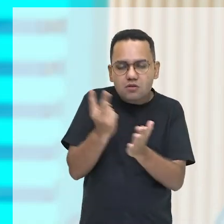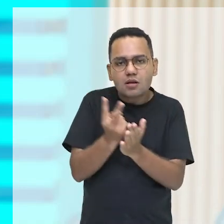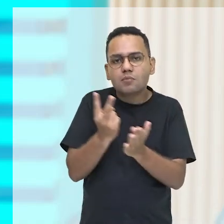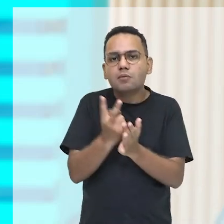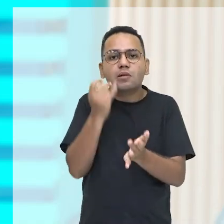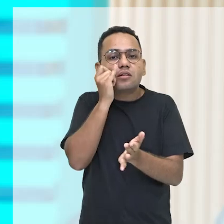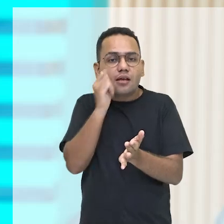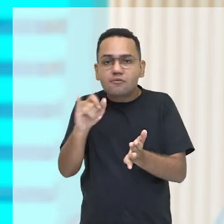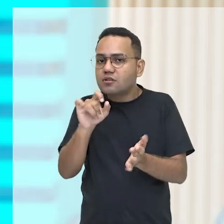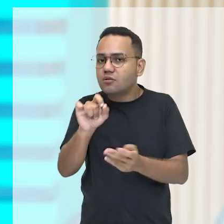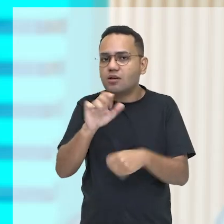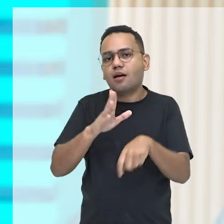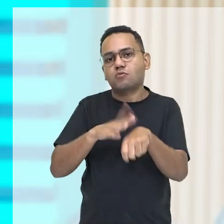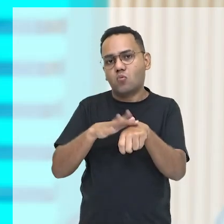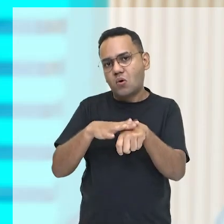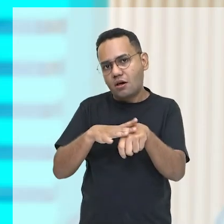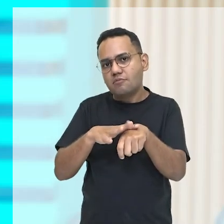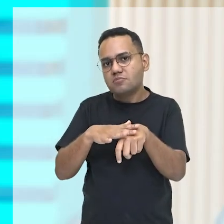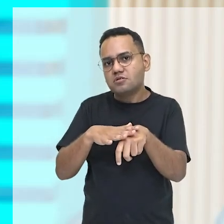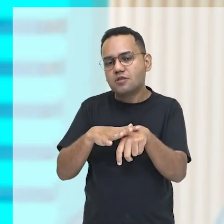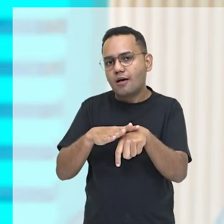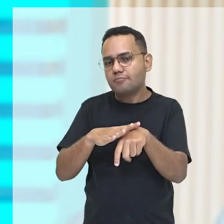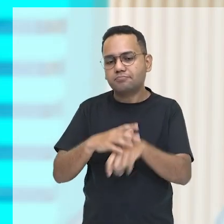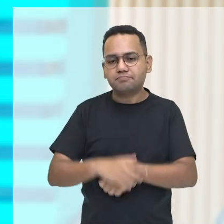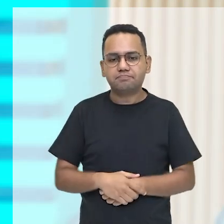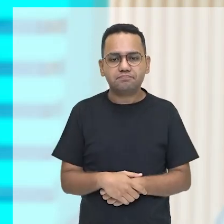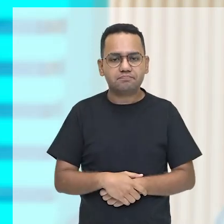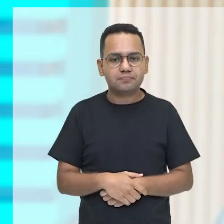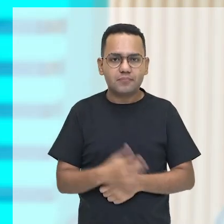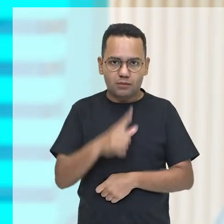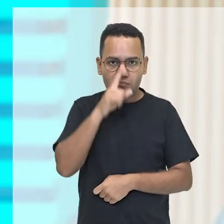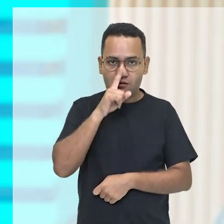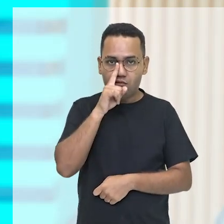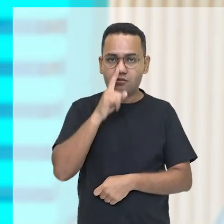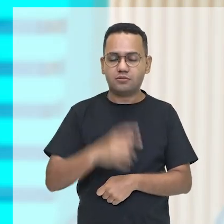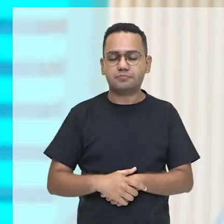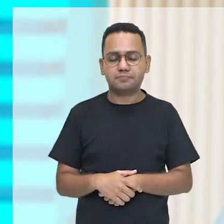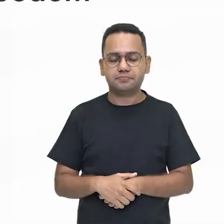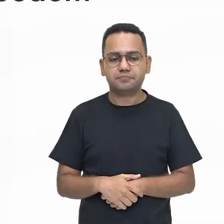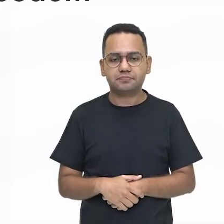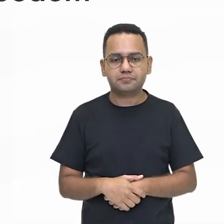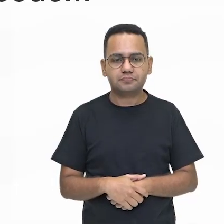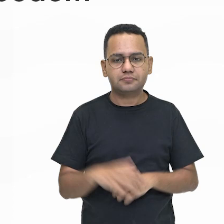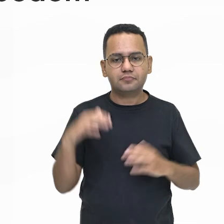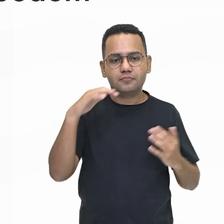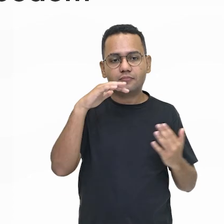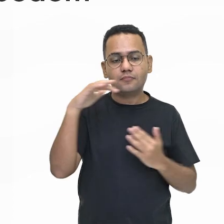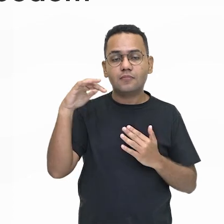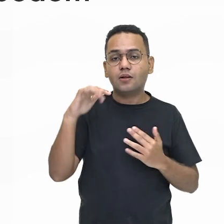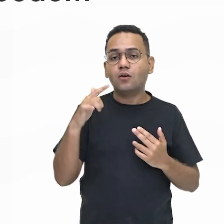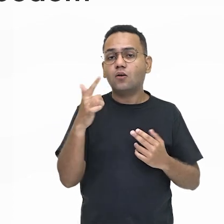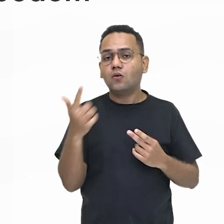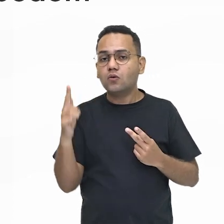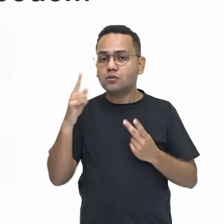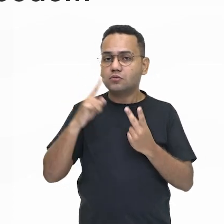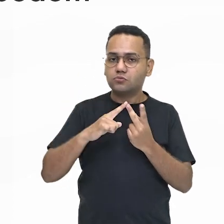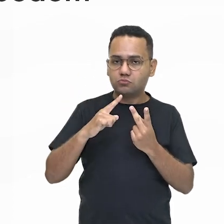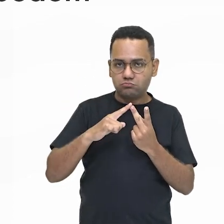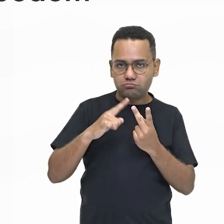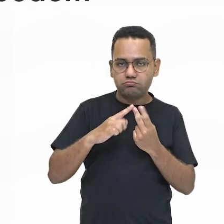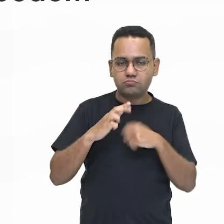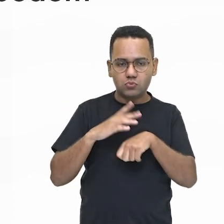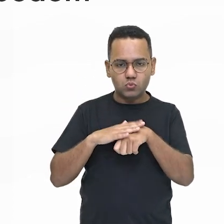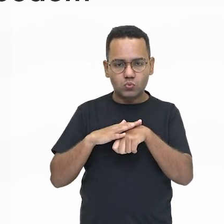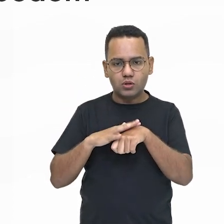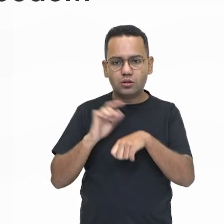longe dessa doença muito séria que é o diabetes. E outra doença também associada